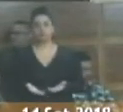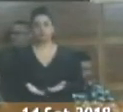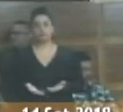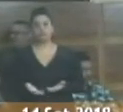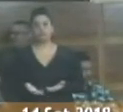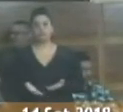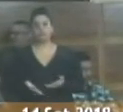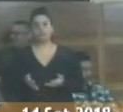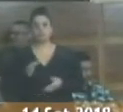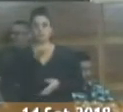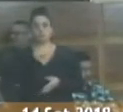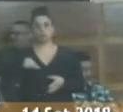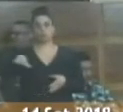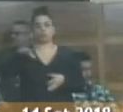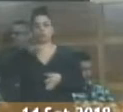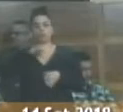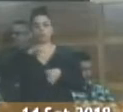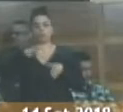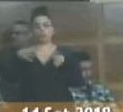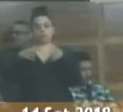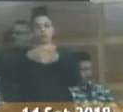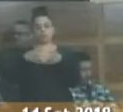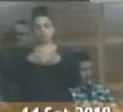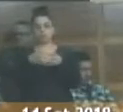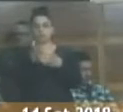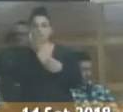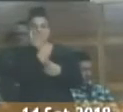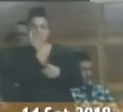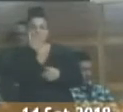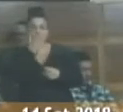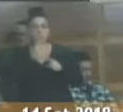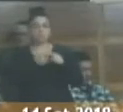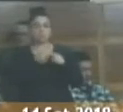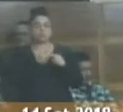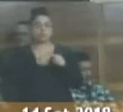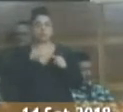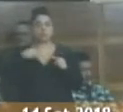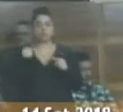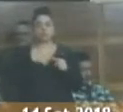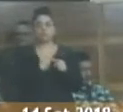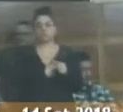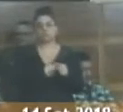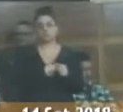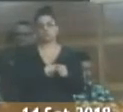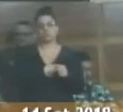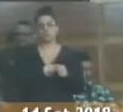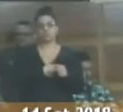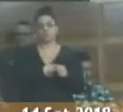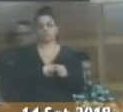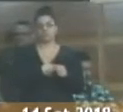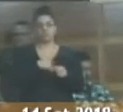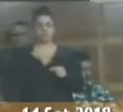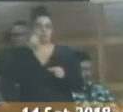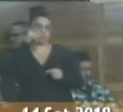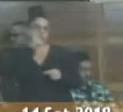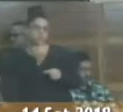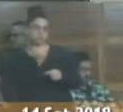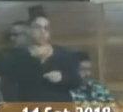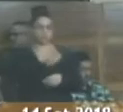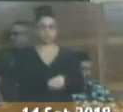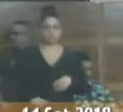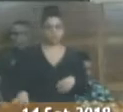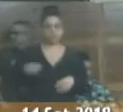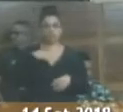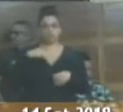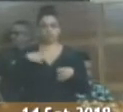da aldeia dos povos indígenas, por que que nós, as mulheres, as crianças, estão